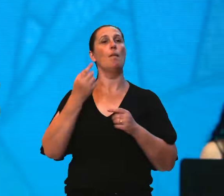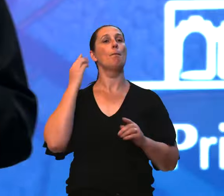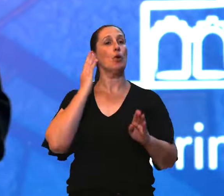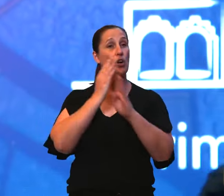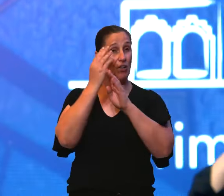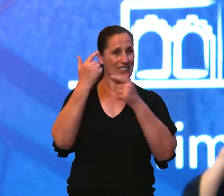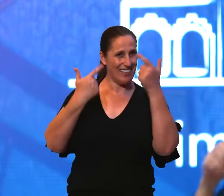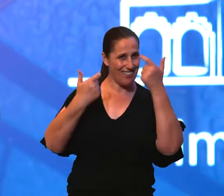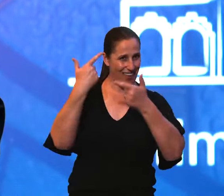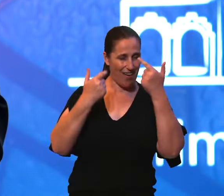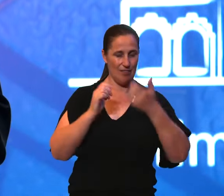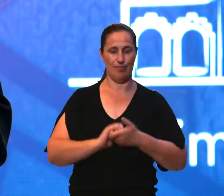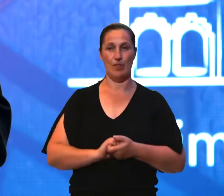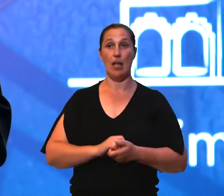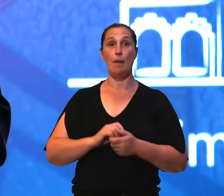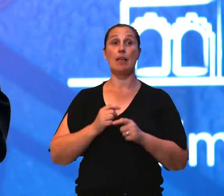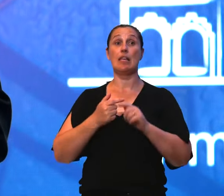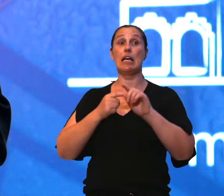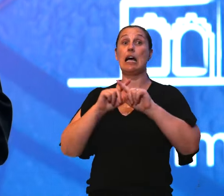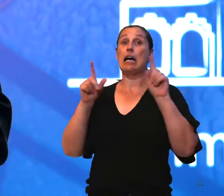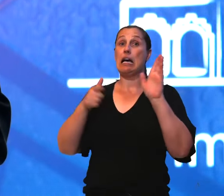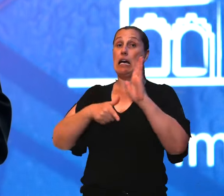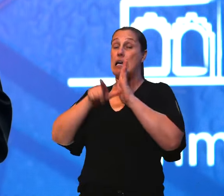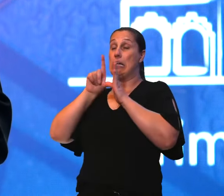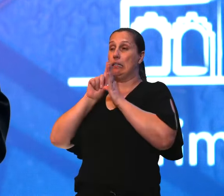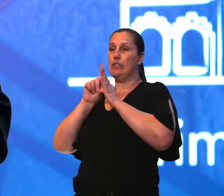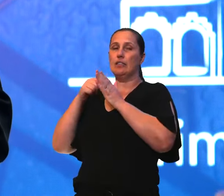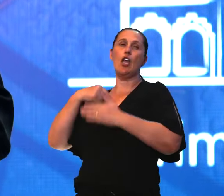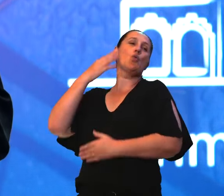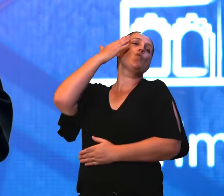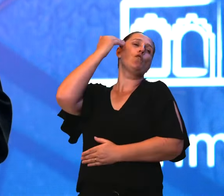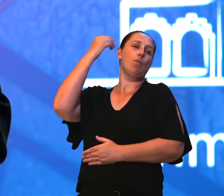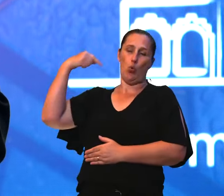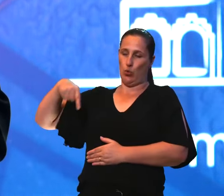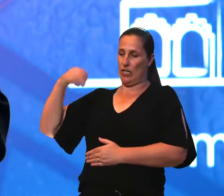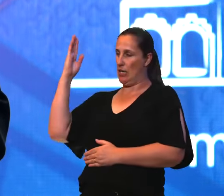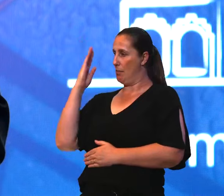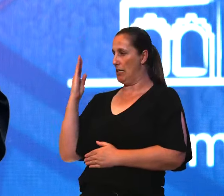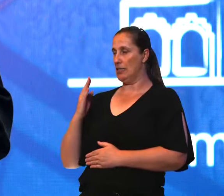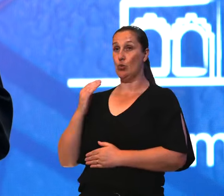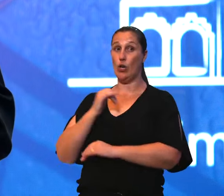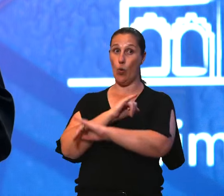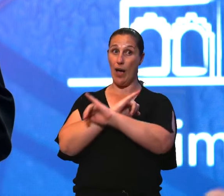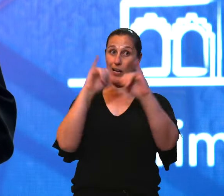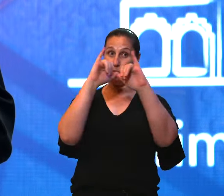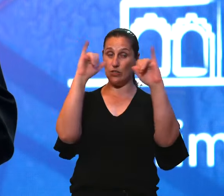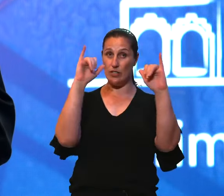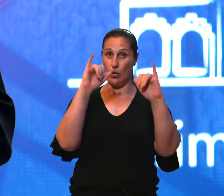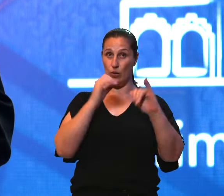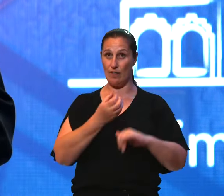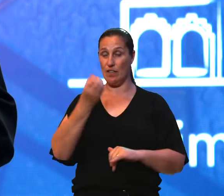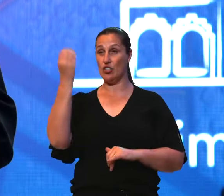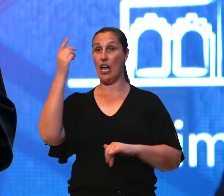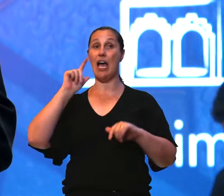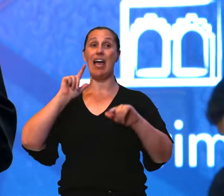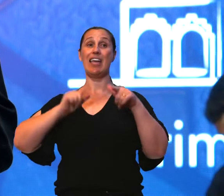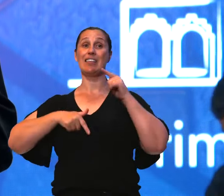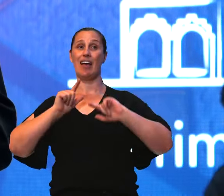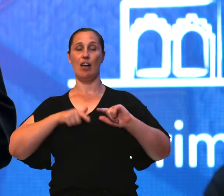eu quando eu fui eu era muito famoso no Brasil você não lembra mas eu era muito famoso e eu anunciei que eu ia para